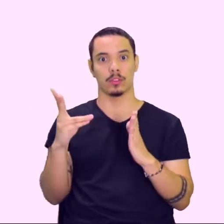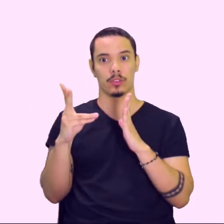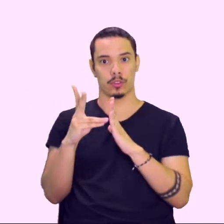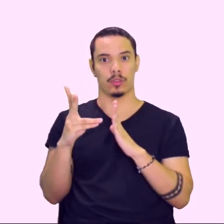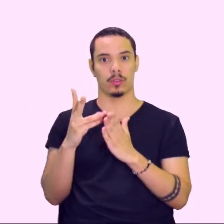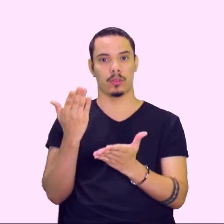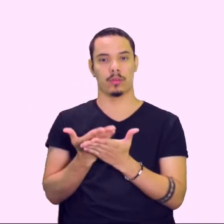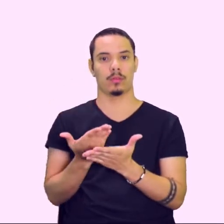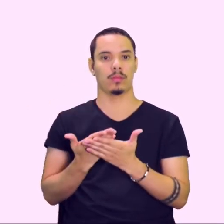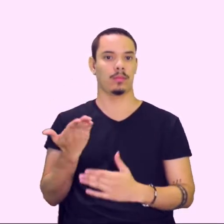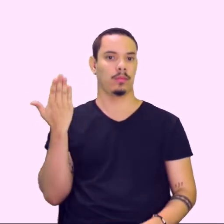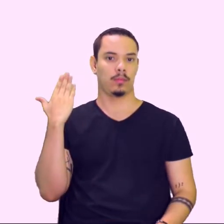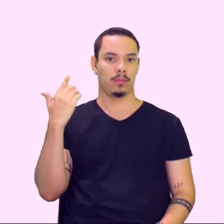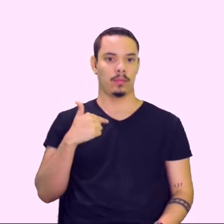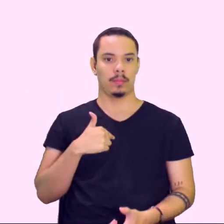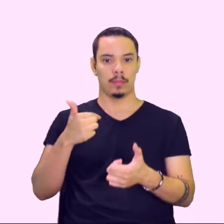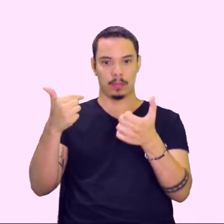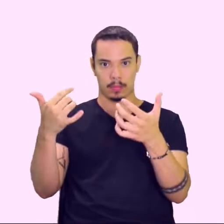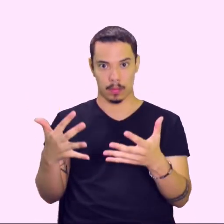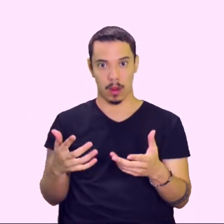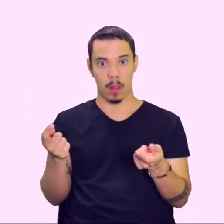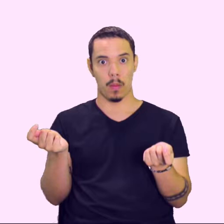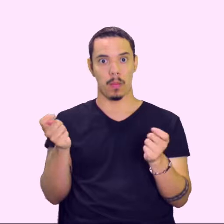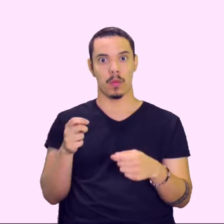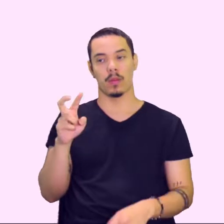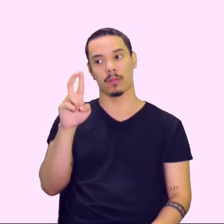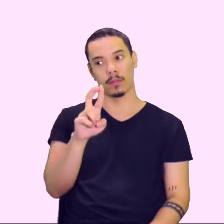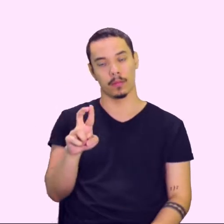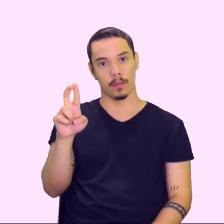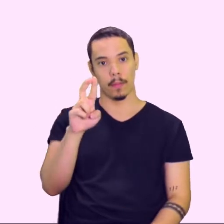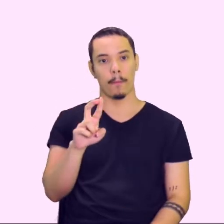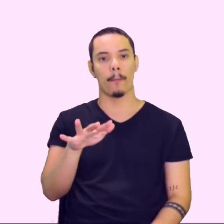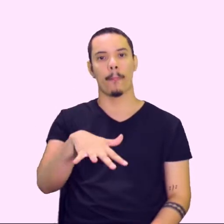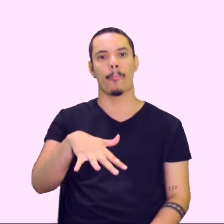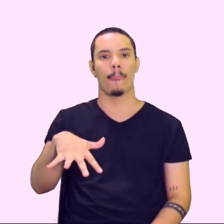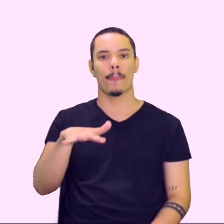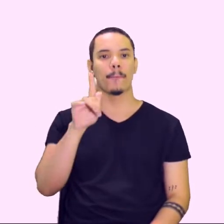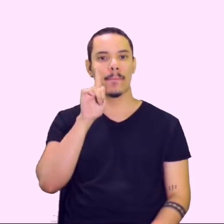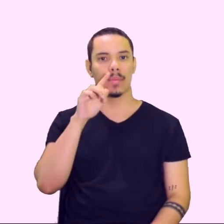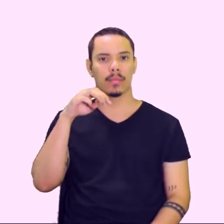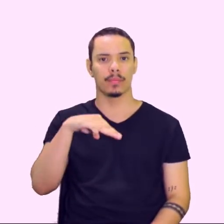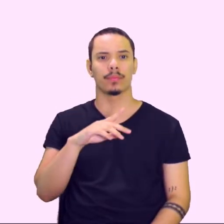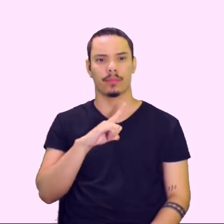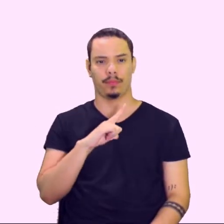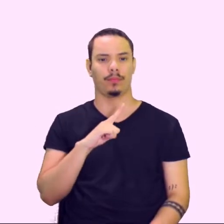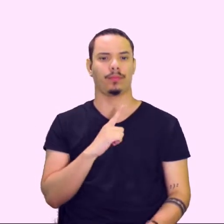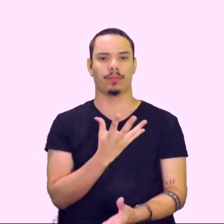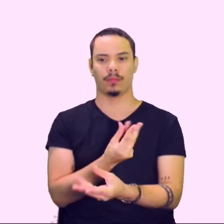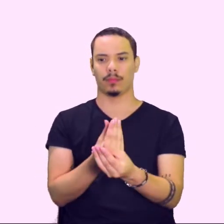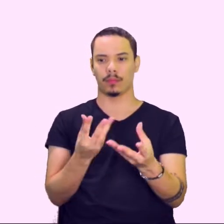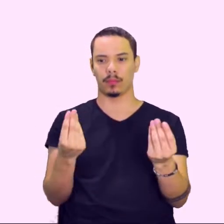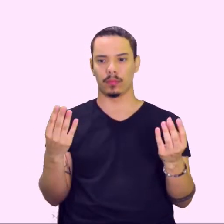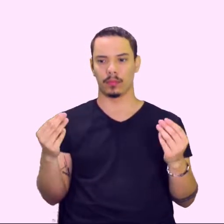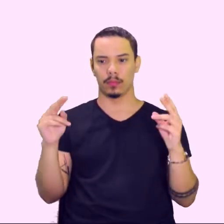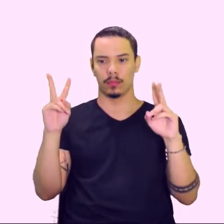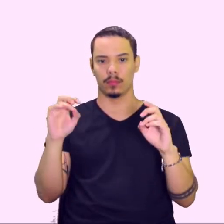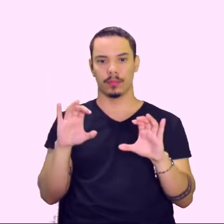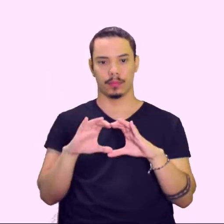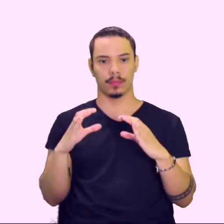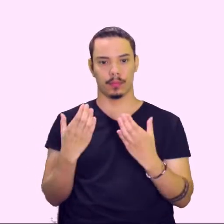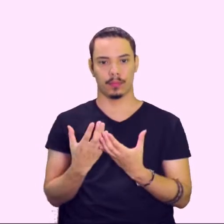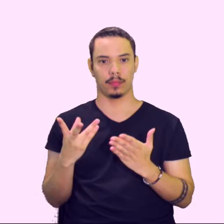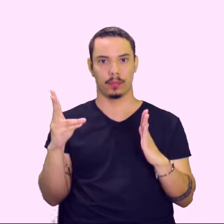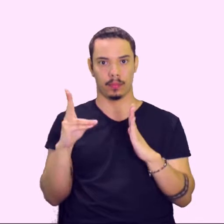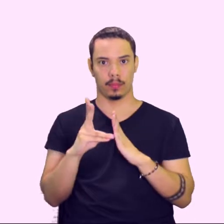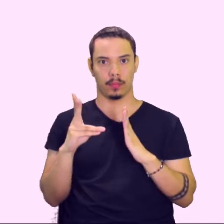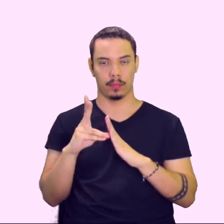anterior, a gente consegue verificar aí nessa região de Guajará-Mirim, né, uma grande concentração das comunidades indígenas